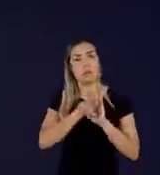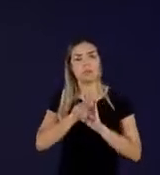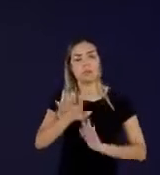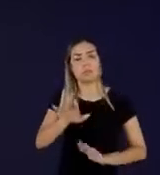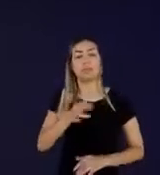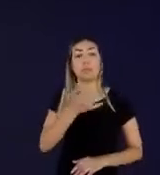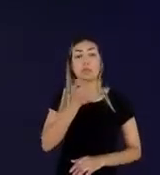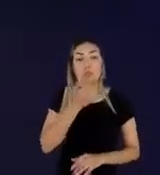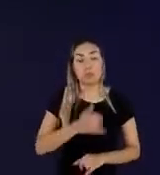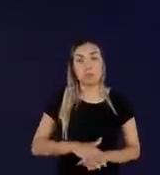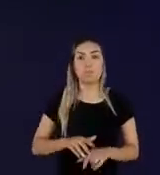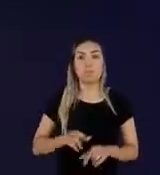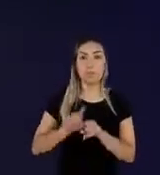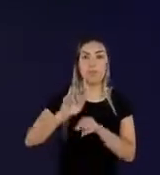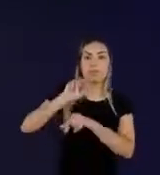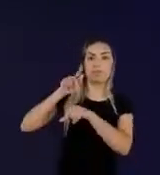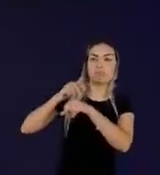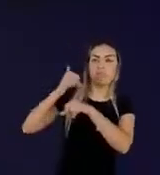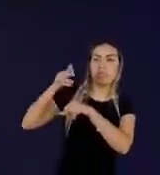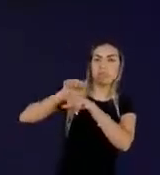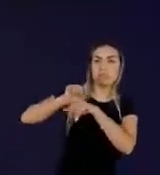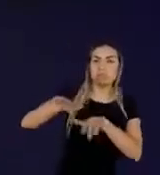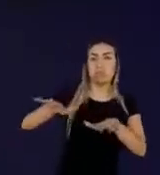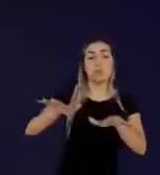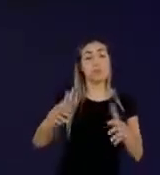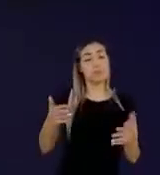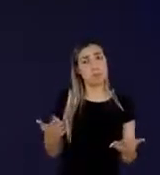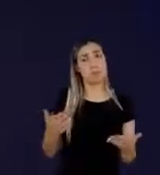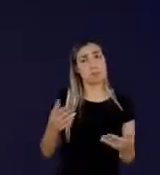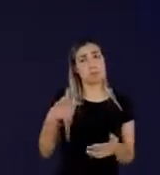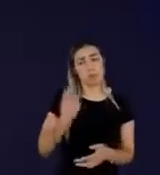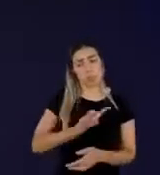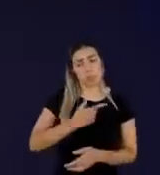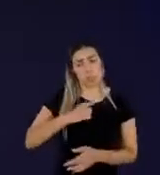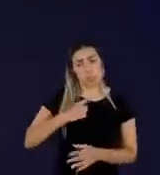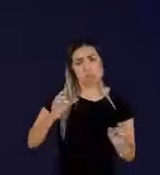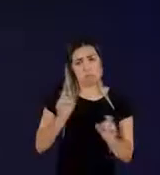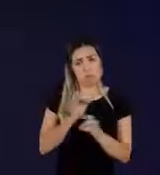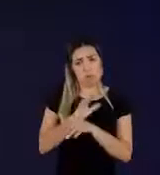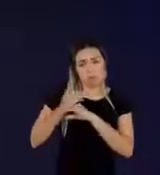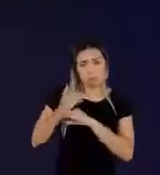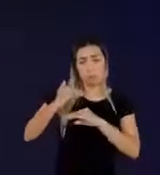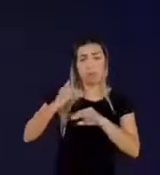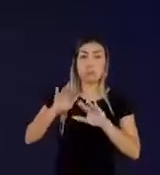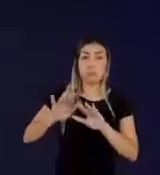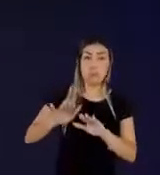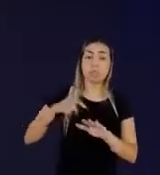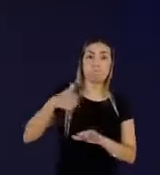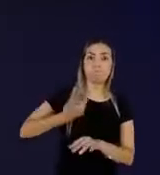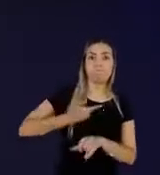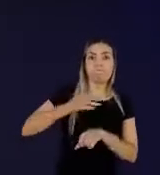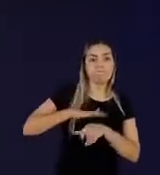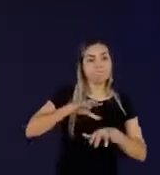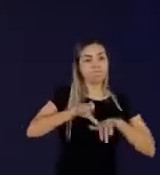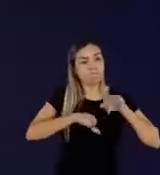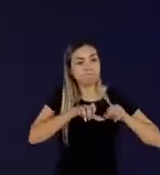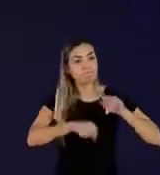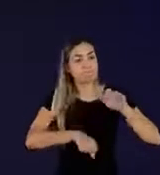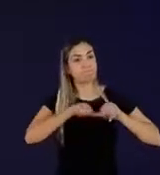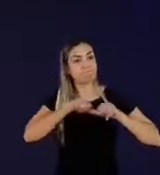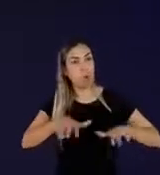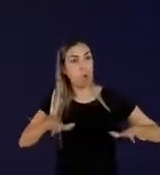de classe internacional. Então, nós temos essa habilidade, é só nos buscar, né, nos explorar, no bom sentido, e com o